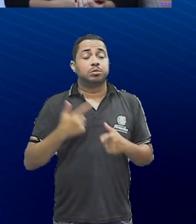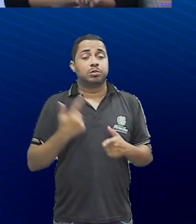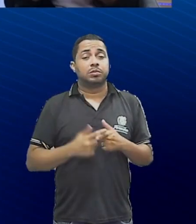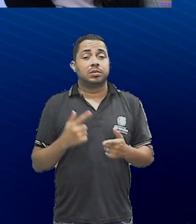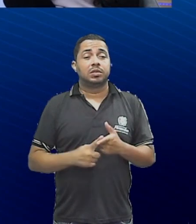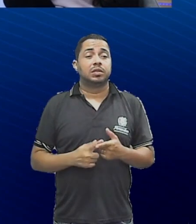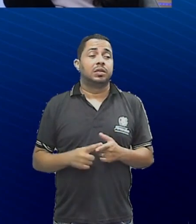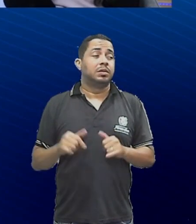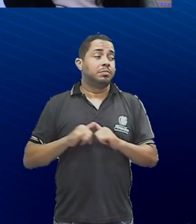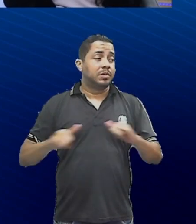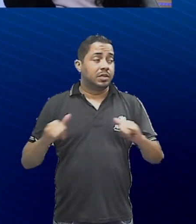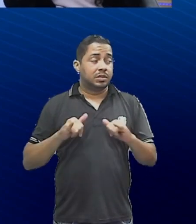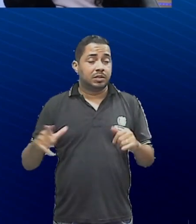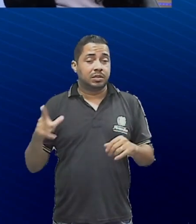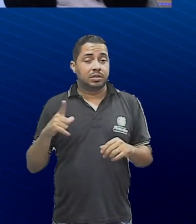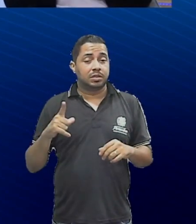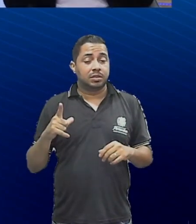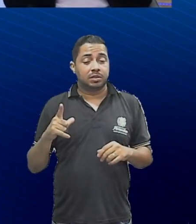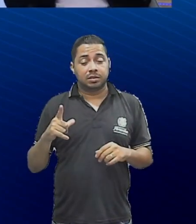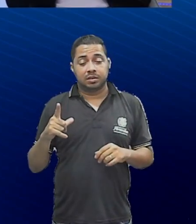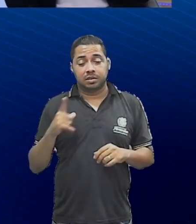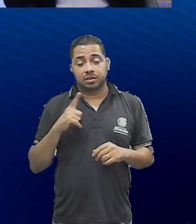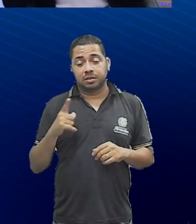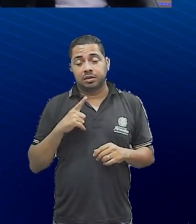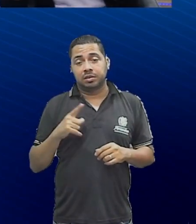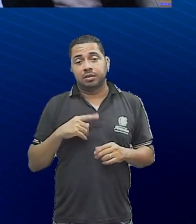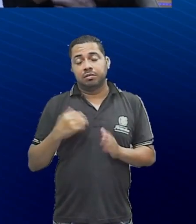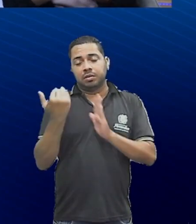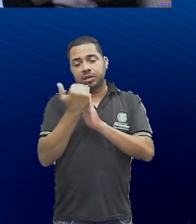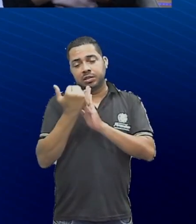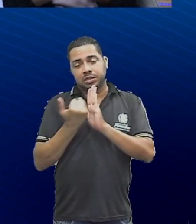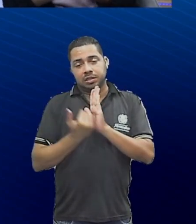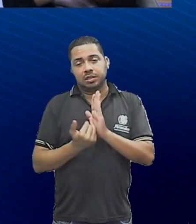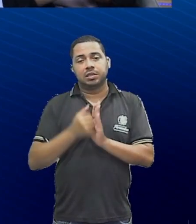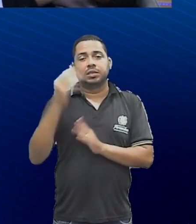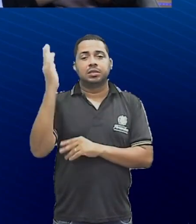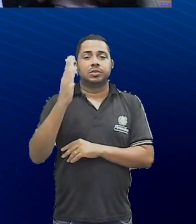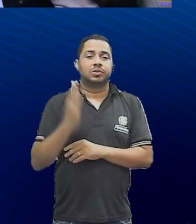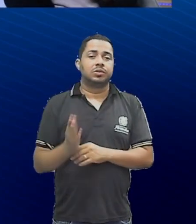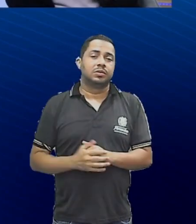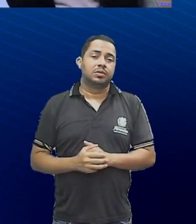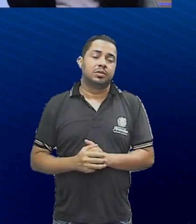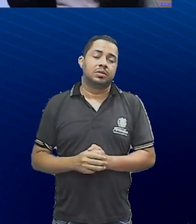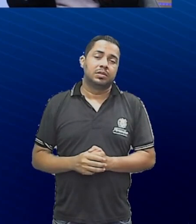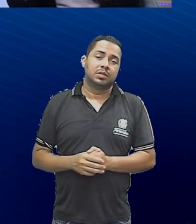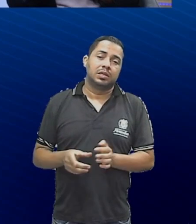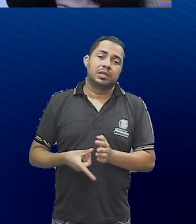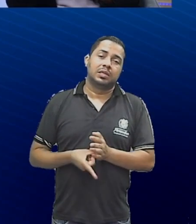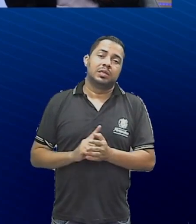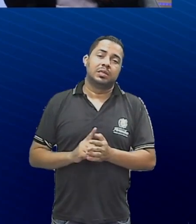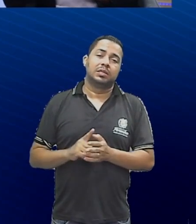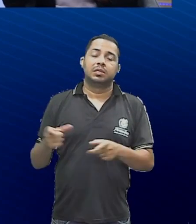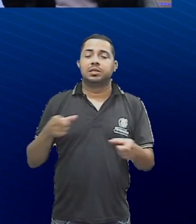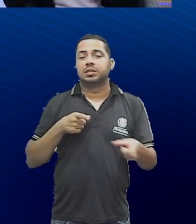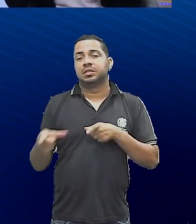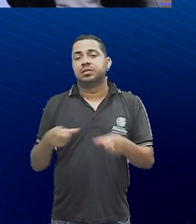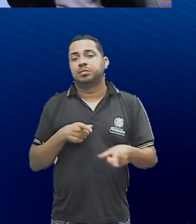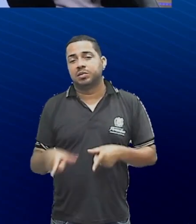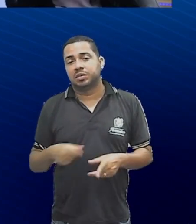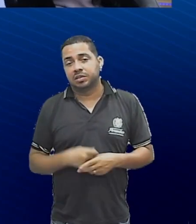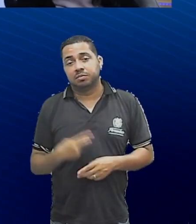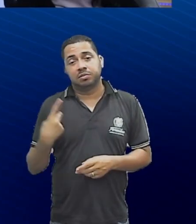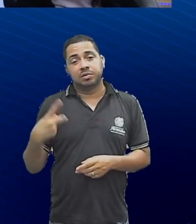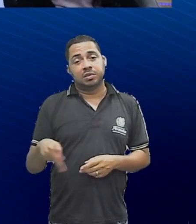marketing digital, ele trouxe uma escala nacional, né? Você antes trabalhava para o